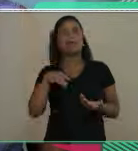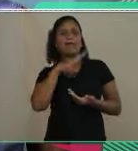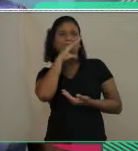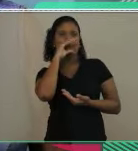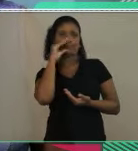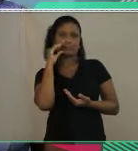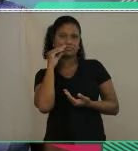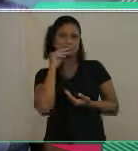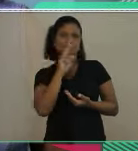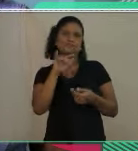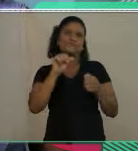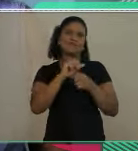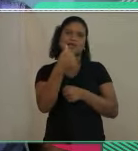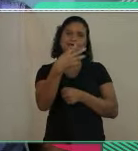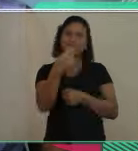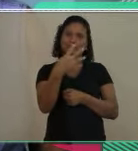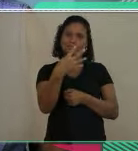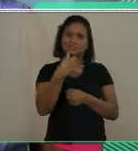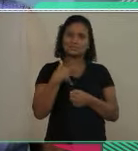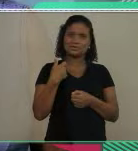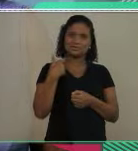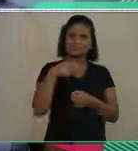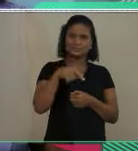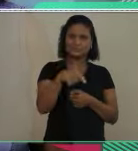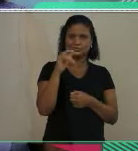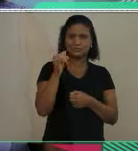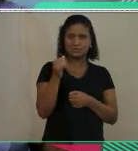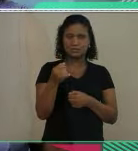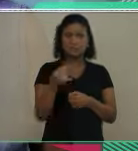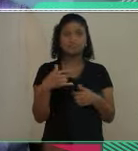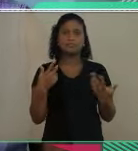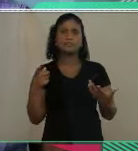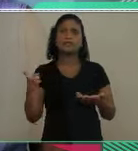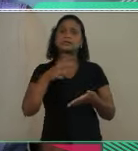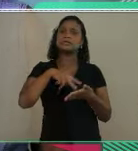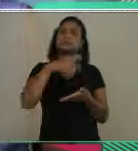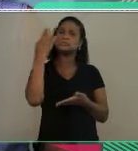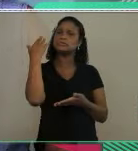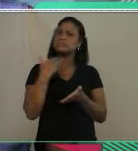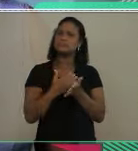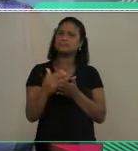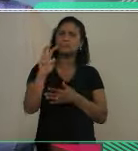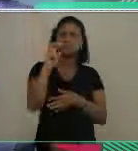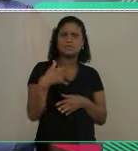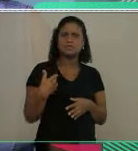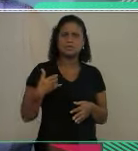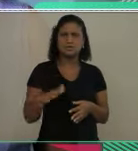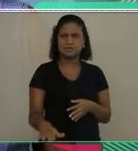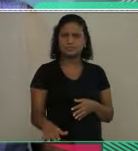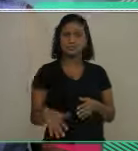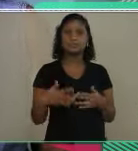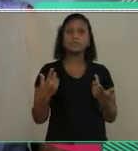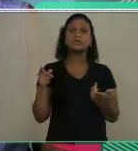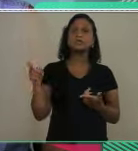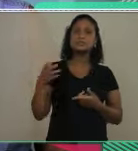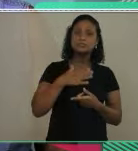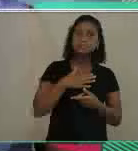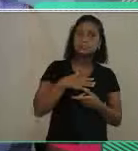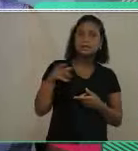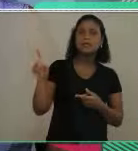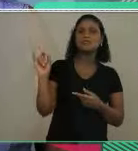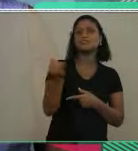Hoje ela é uma pré-adolescente. Vai fazer 14 anos em janeiro. E ela dança desde os 5 anos de